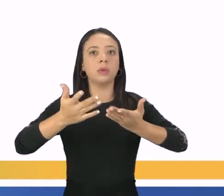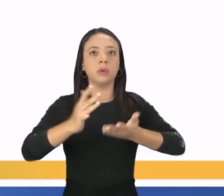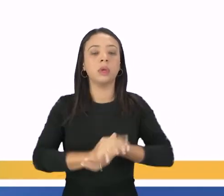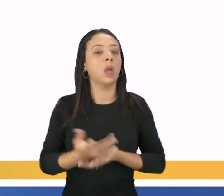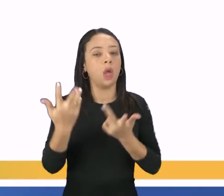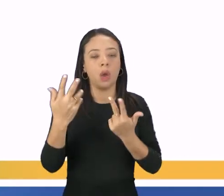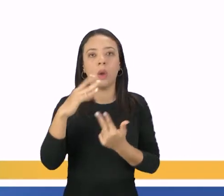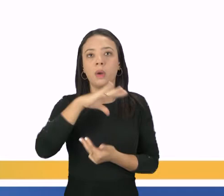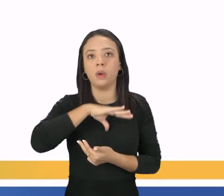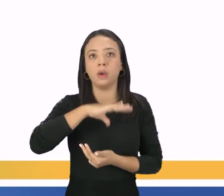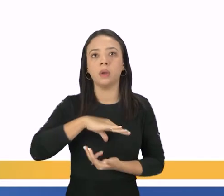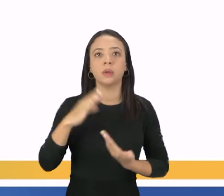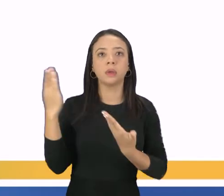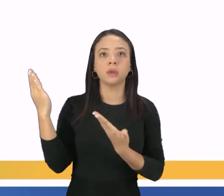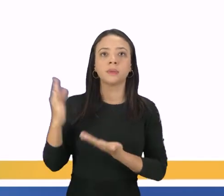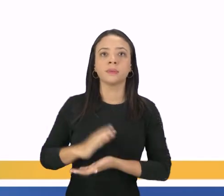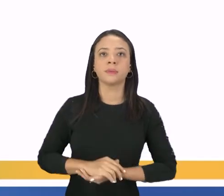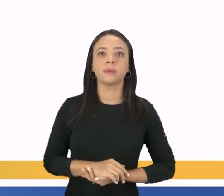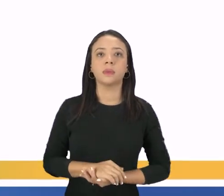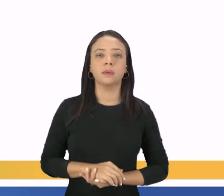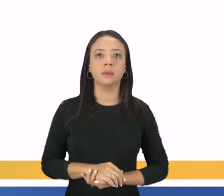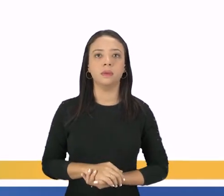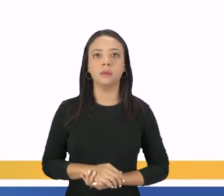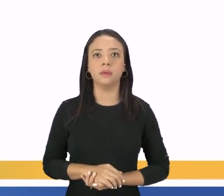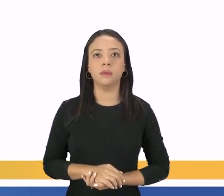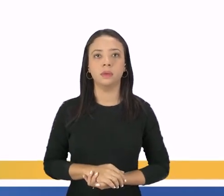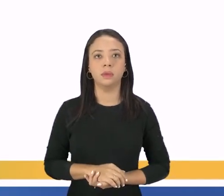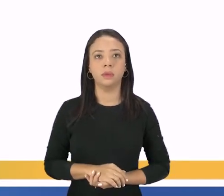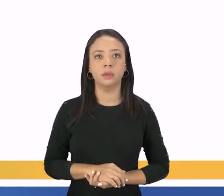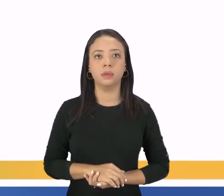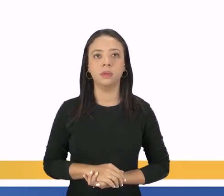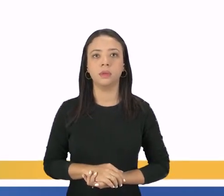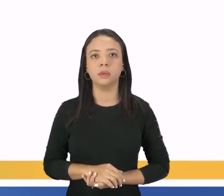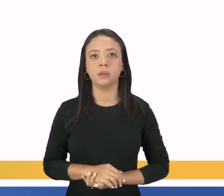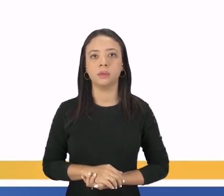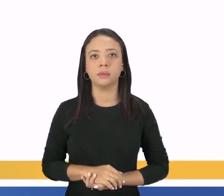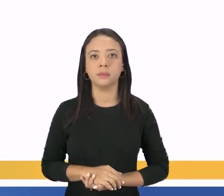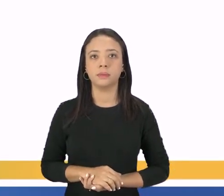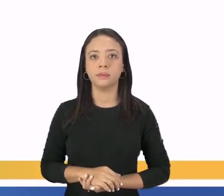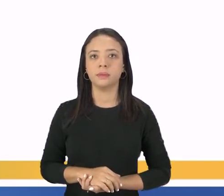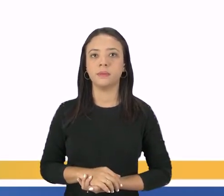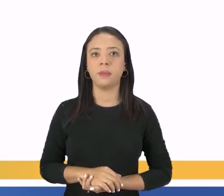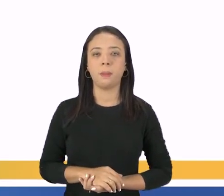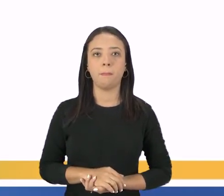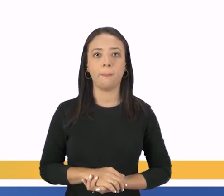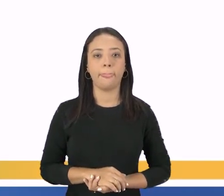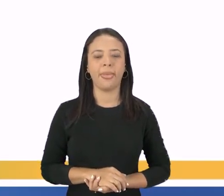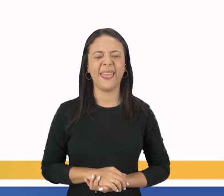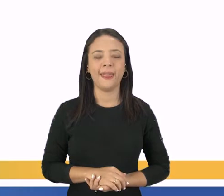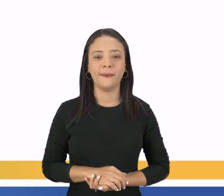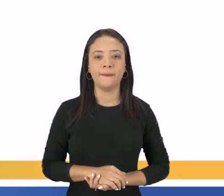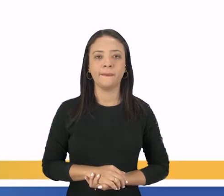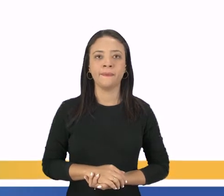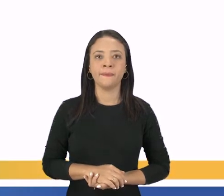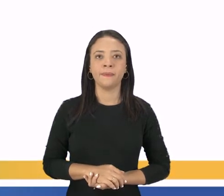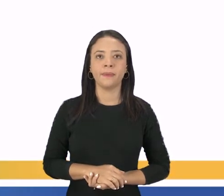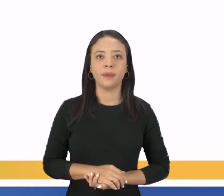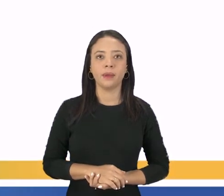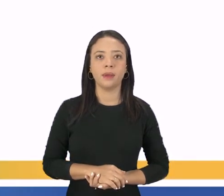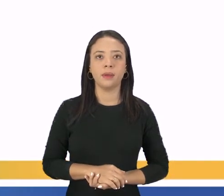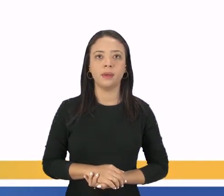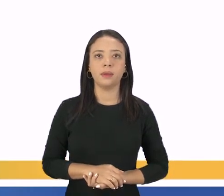do português, ó, 31, né? Aí segue adiante, 32, 33, 34, 35,